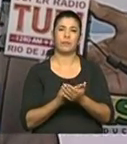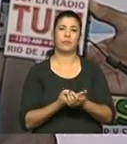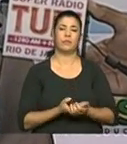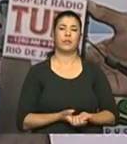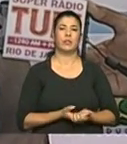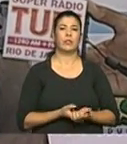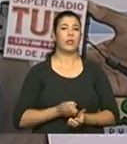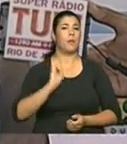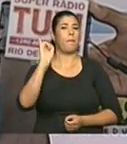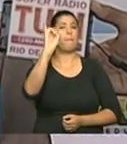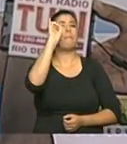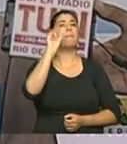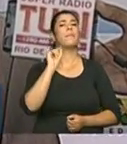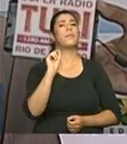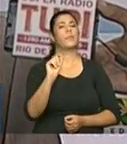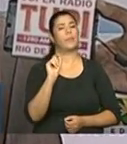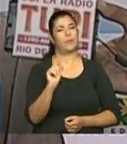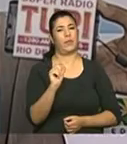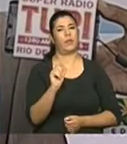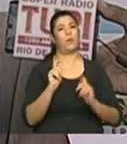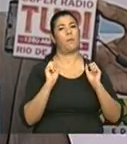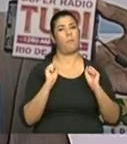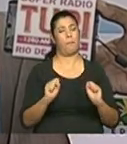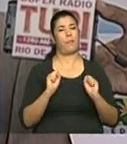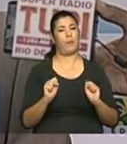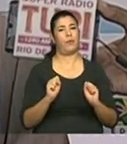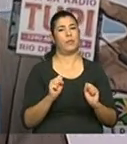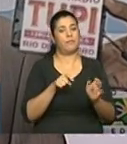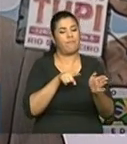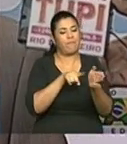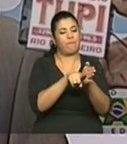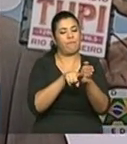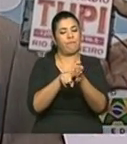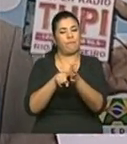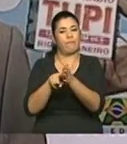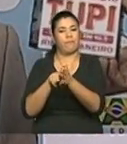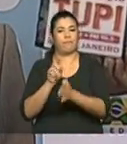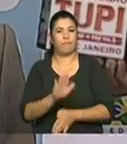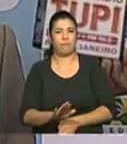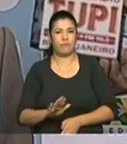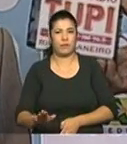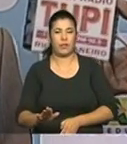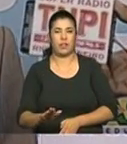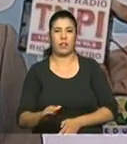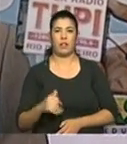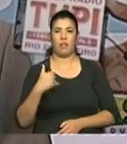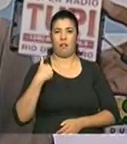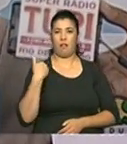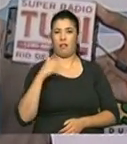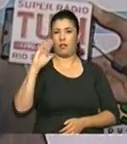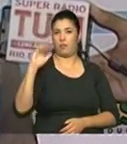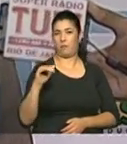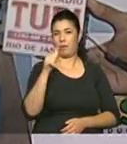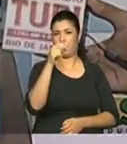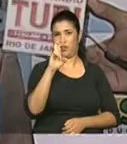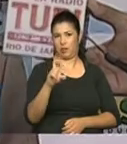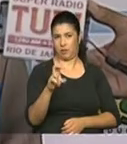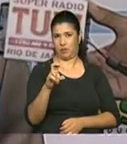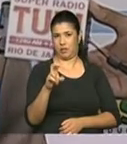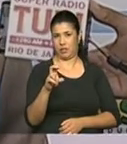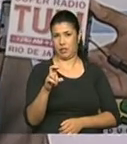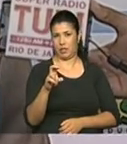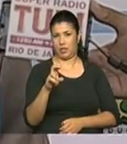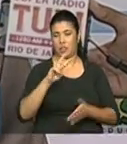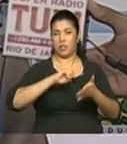Fundamentalmente, porque é o momento em que a gente pode identificar casos em crianças menores de 15 anos. Isso significa menos repercussão